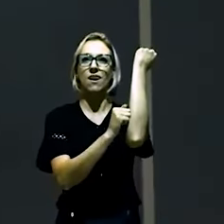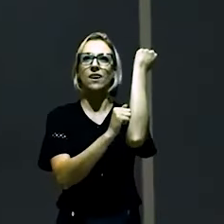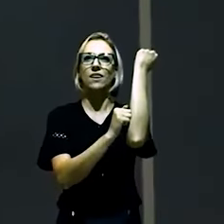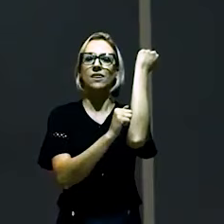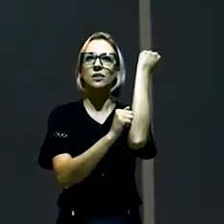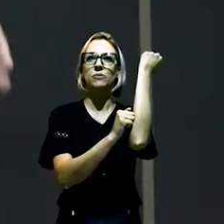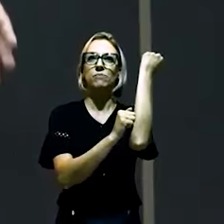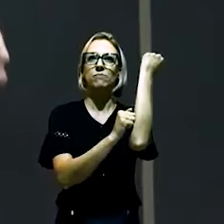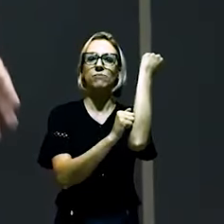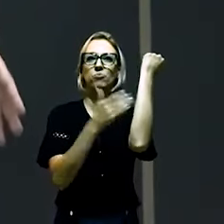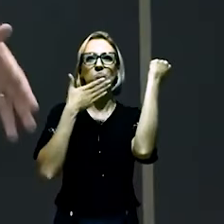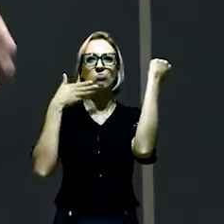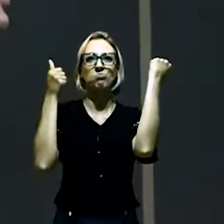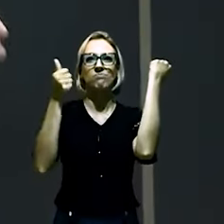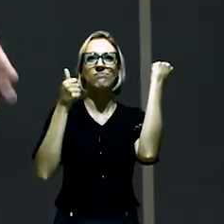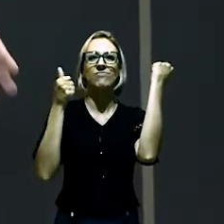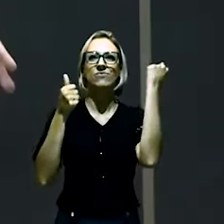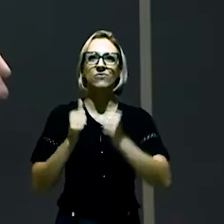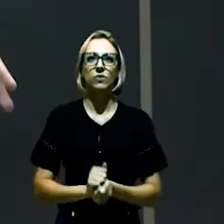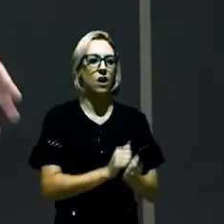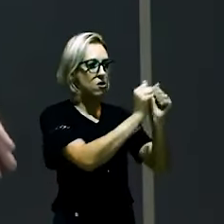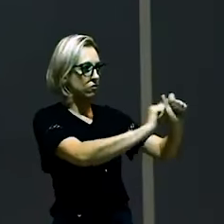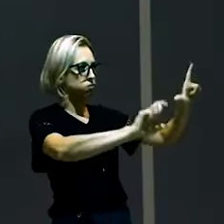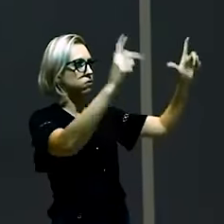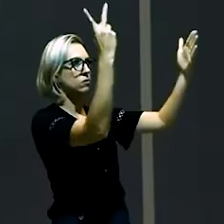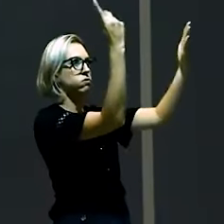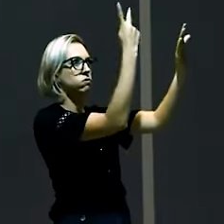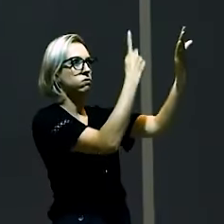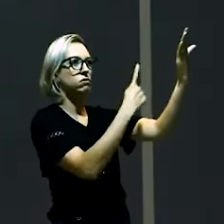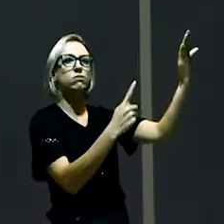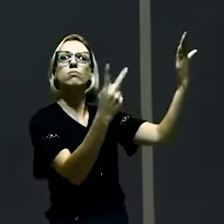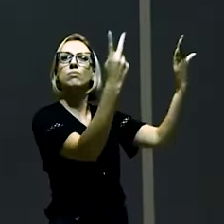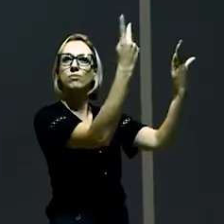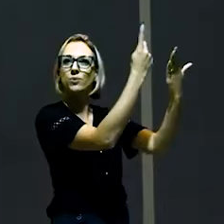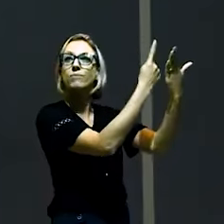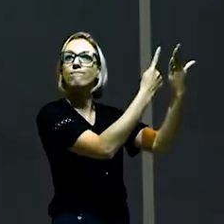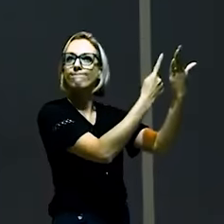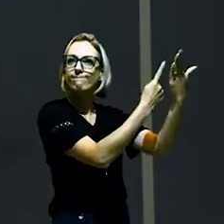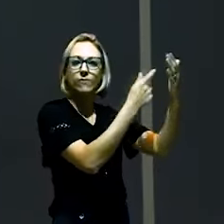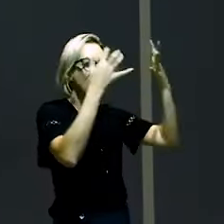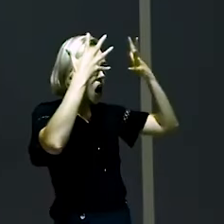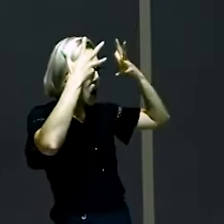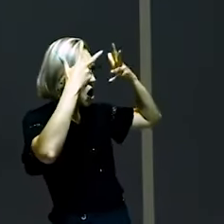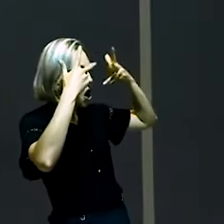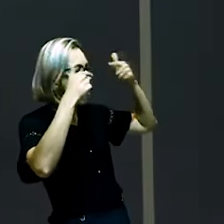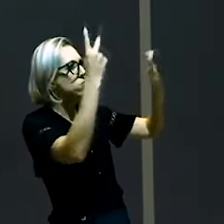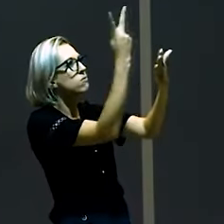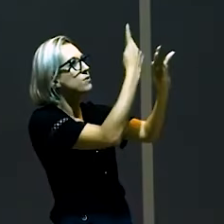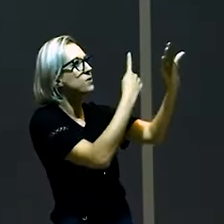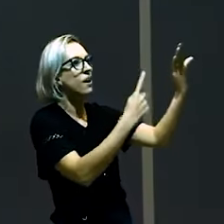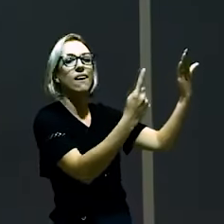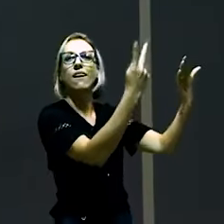tinha desenhos de leões esculpidos. O texto bíblico diz que nunca se havia